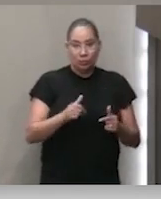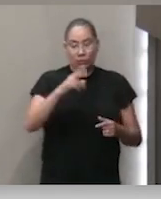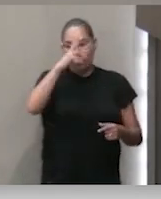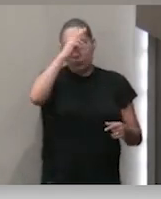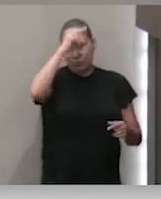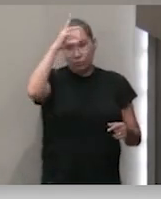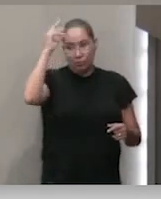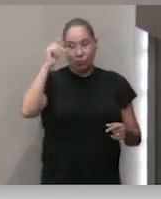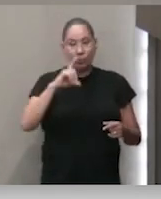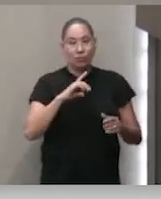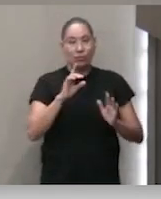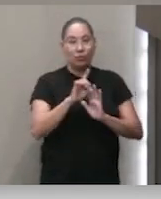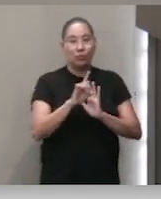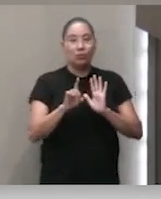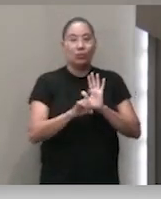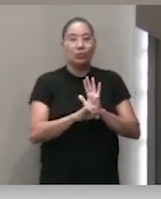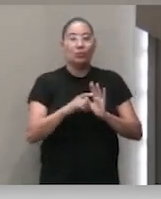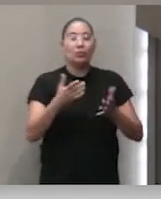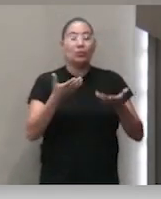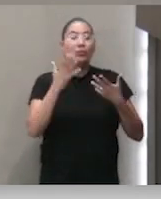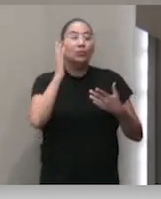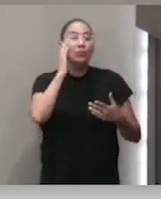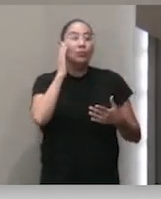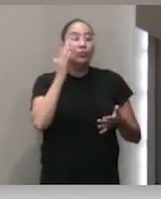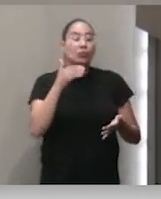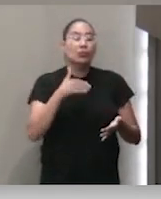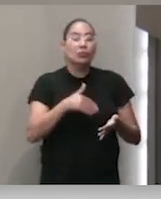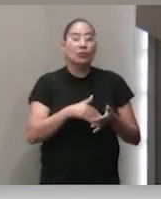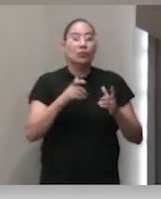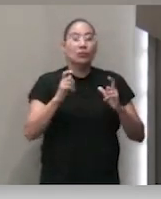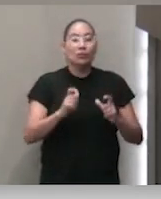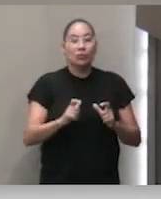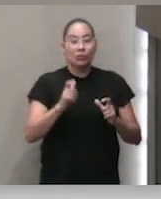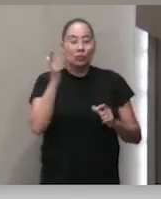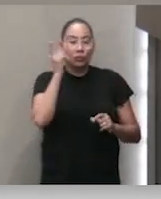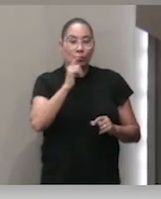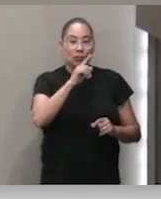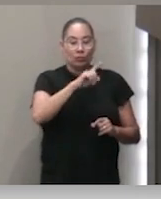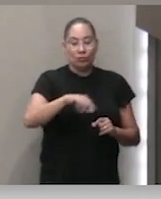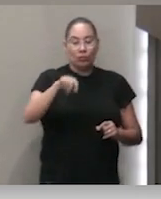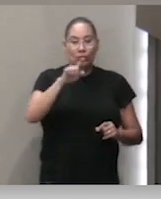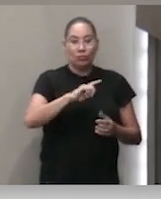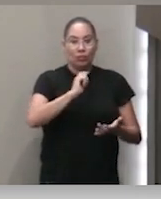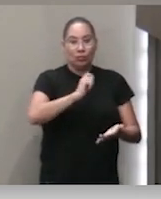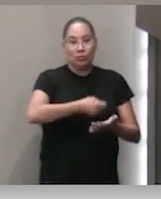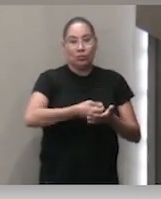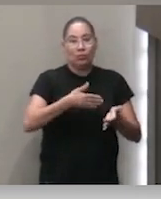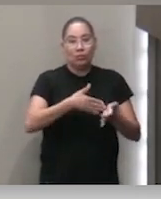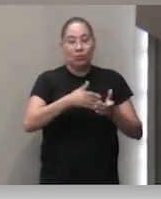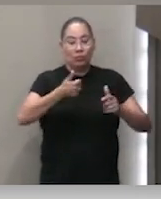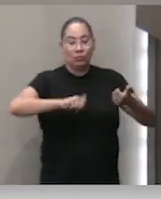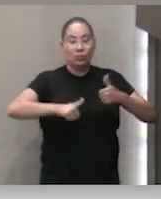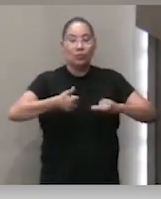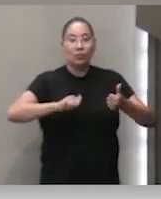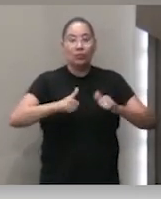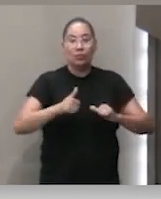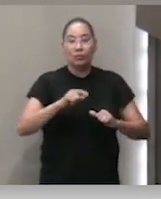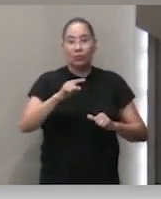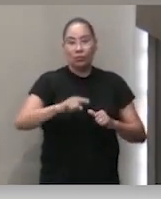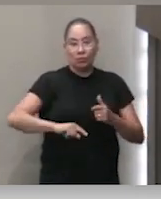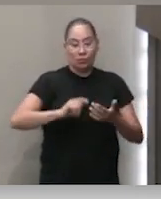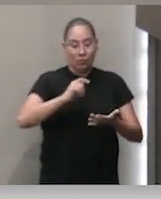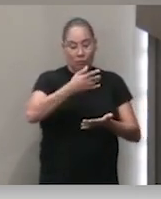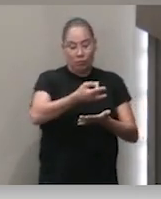tem um decreto do prefeito, nós queremos saber até onde vai para que seja suspenso pagamentos até que se avalie a procedência dessas